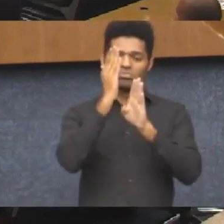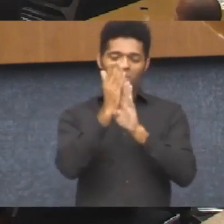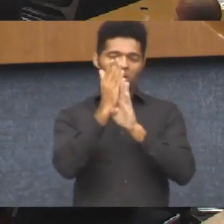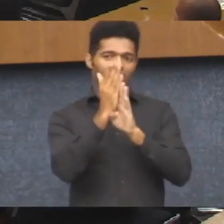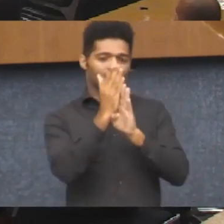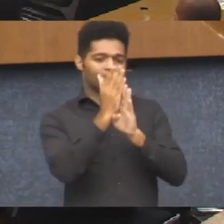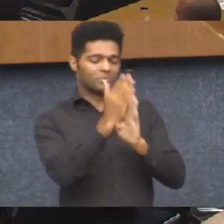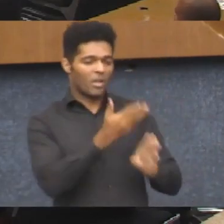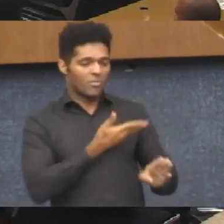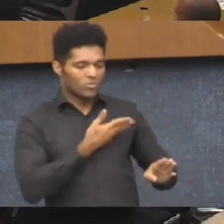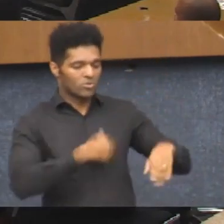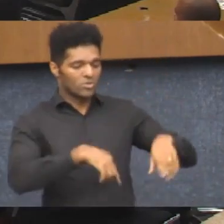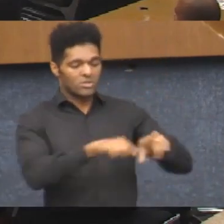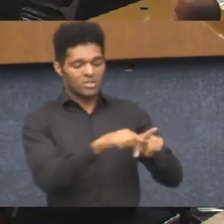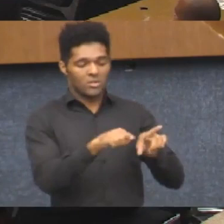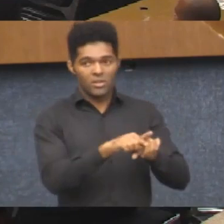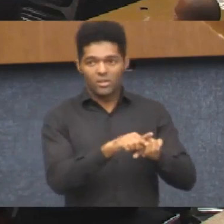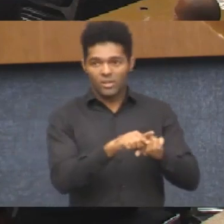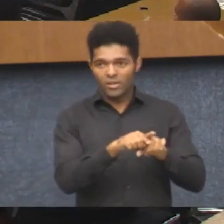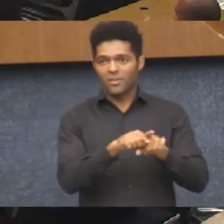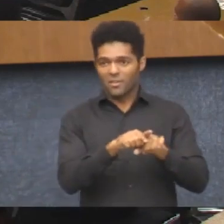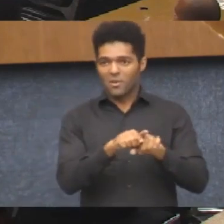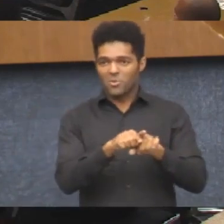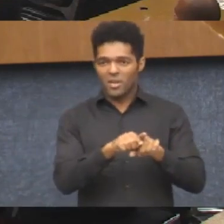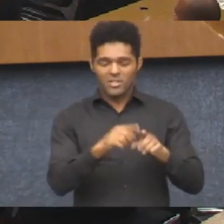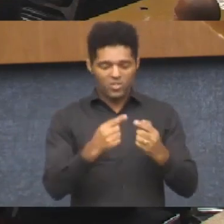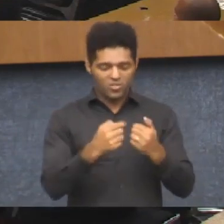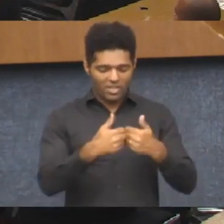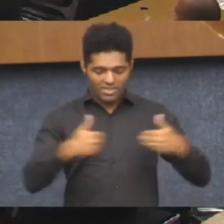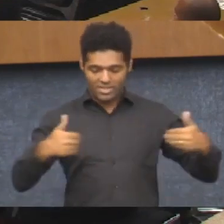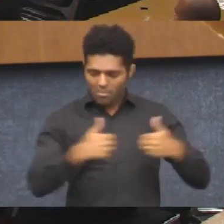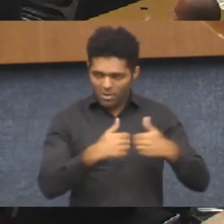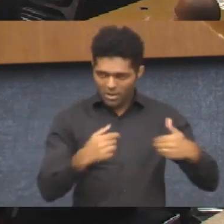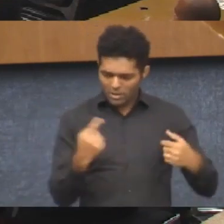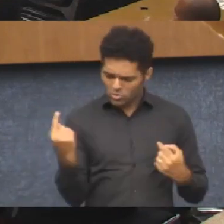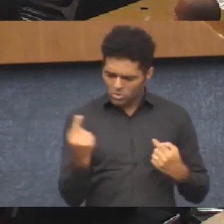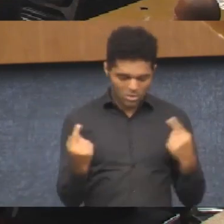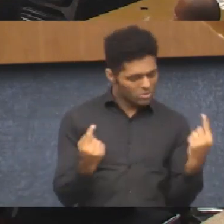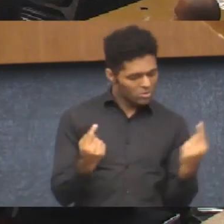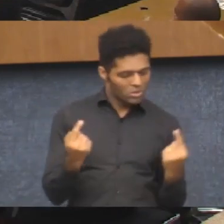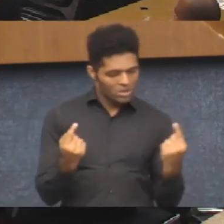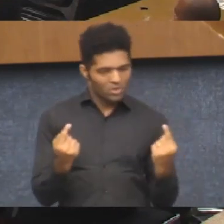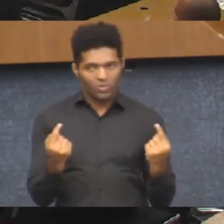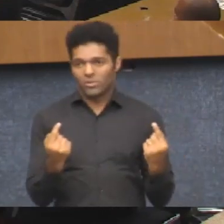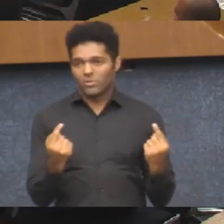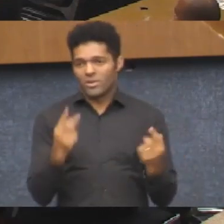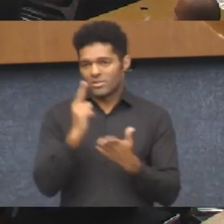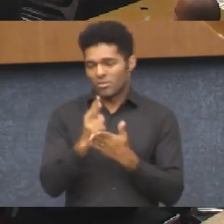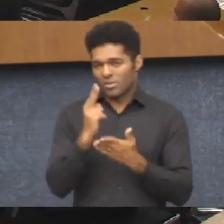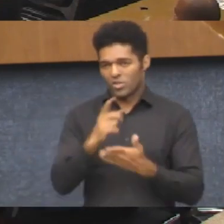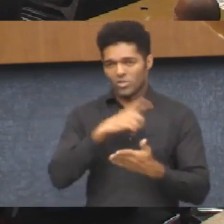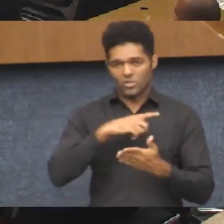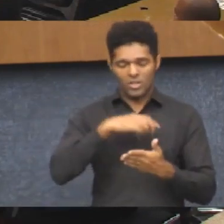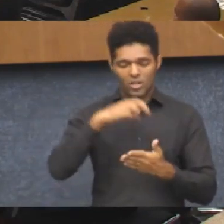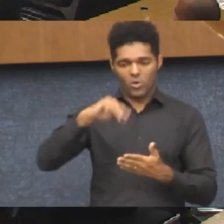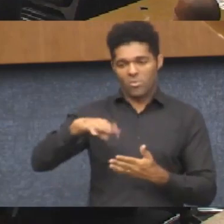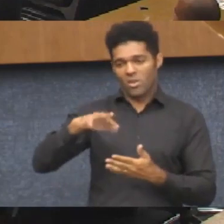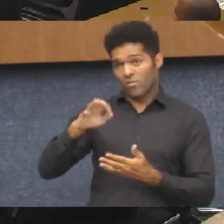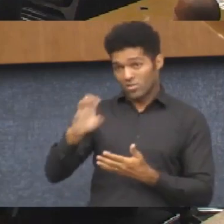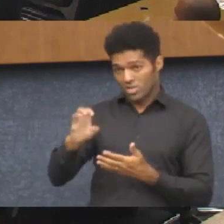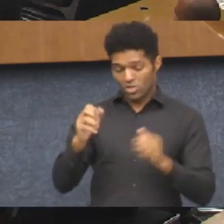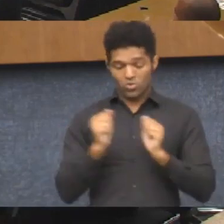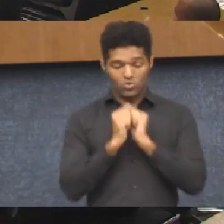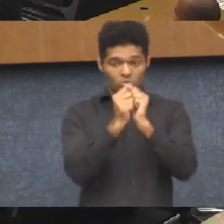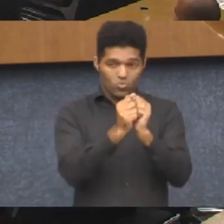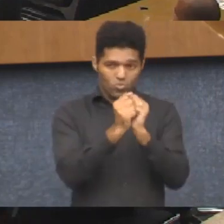que às vezes a gente fica cada um no seu cantinho, nem sempre a gente tem outro MFC atuando na mesma unidade que a gente, então sempre